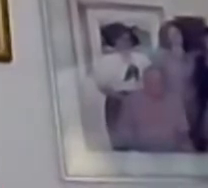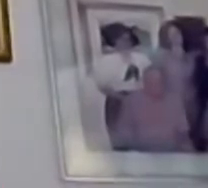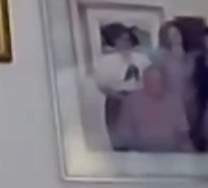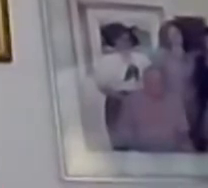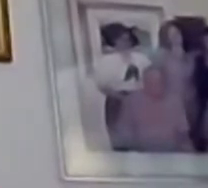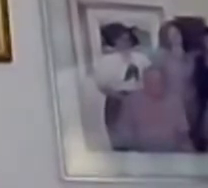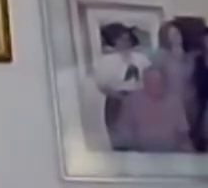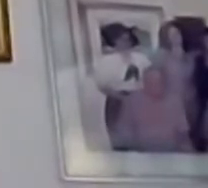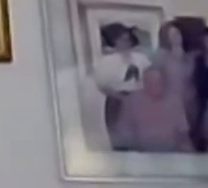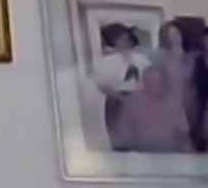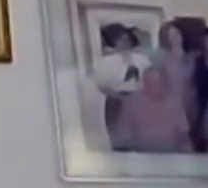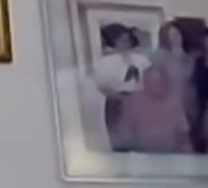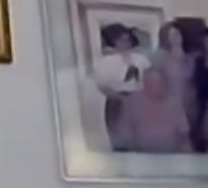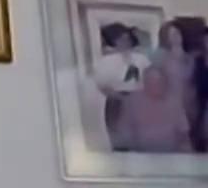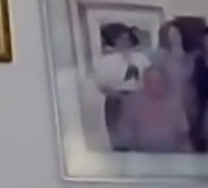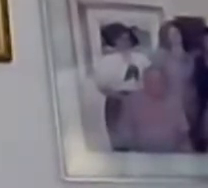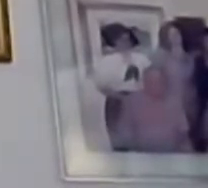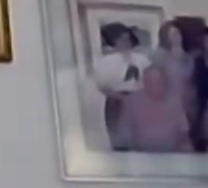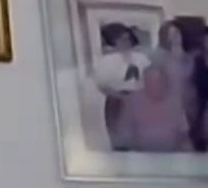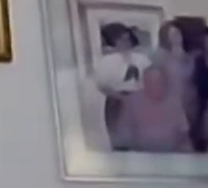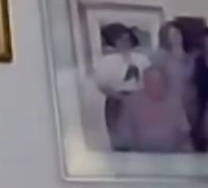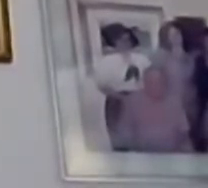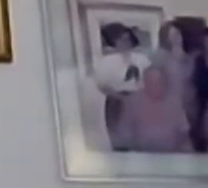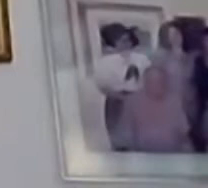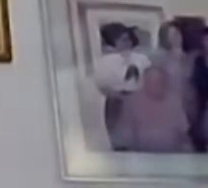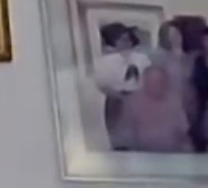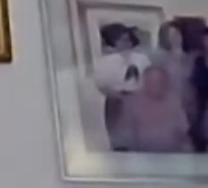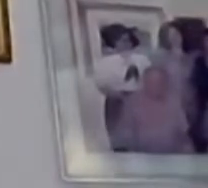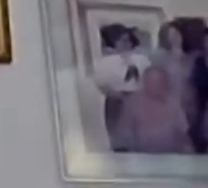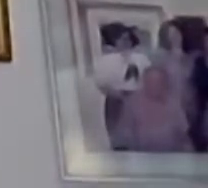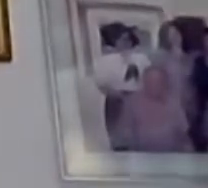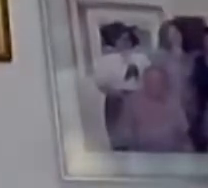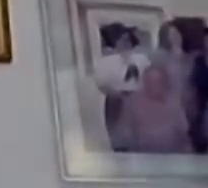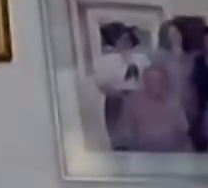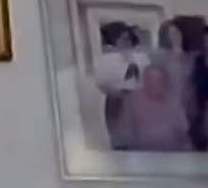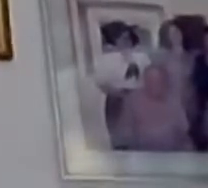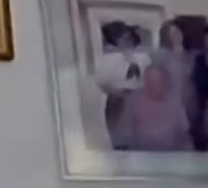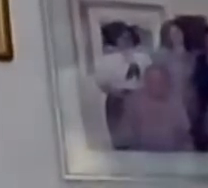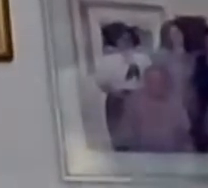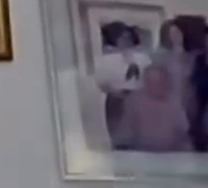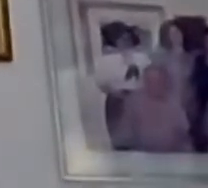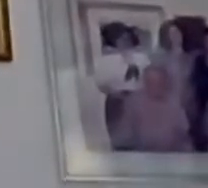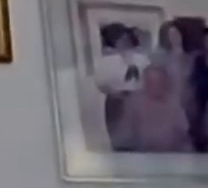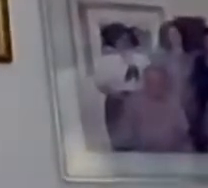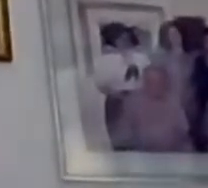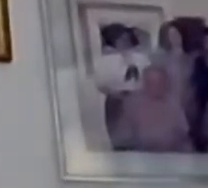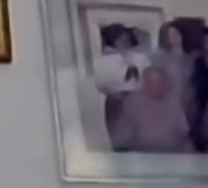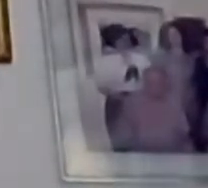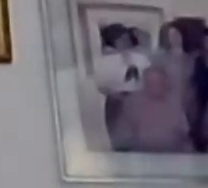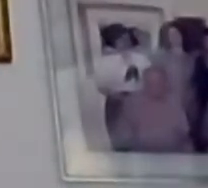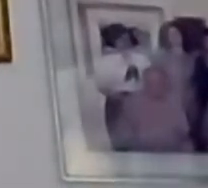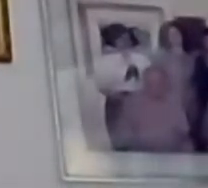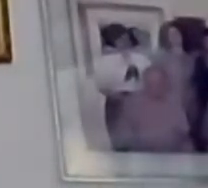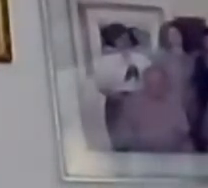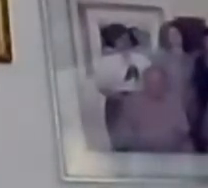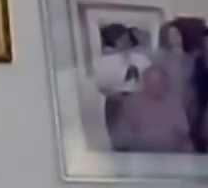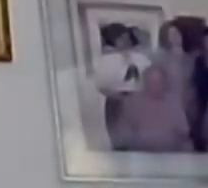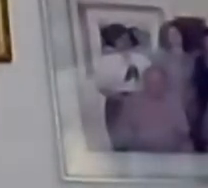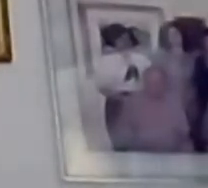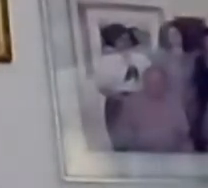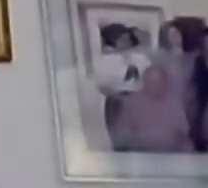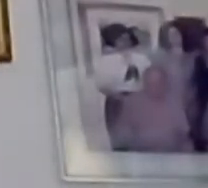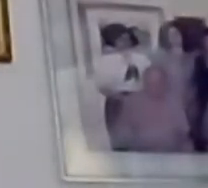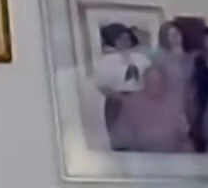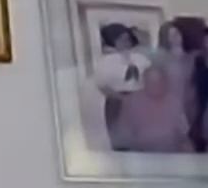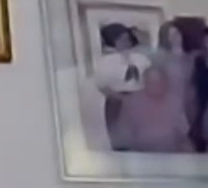mesma maneira, eram funcionários de risco. Então, quando funcionários de risco devem ficar em trabalho remoto, que essa